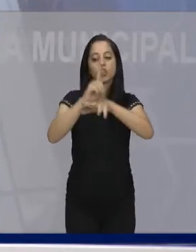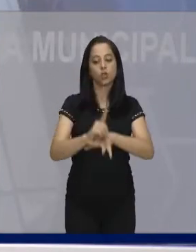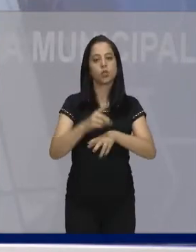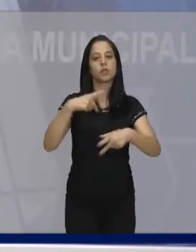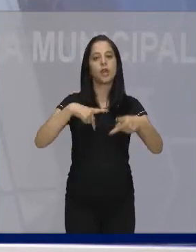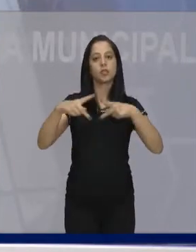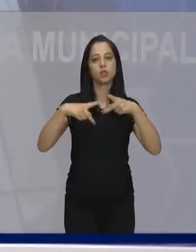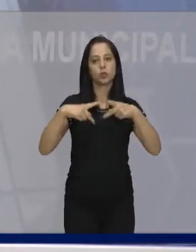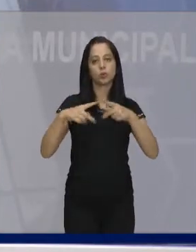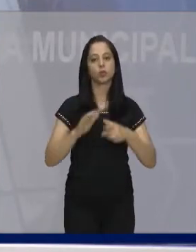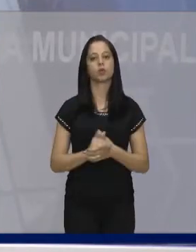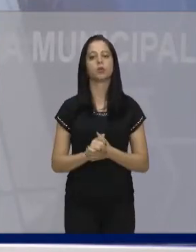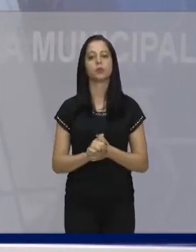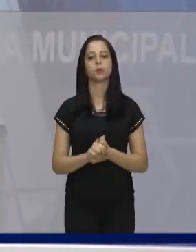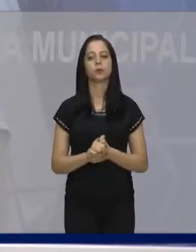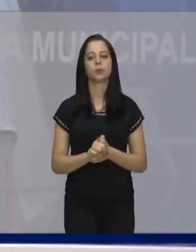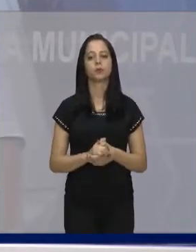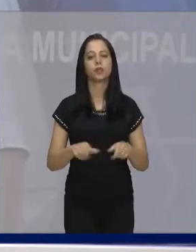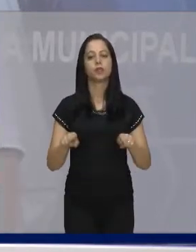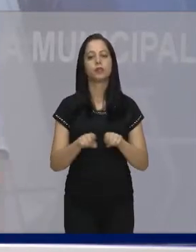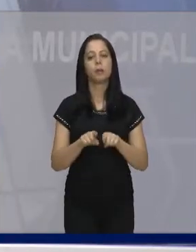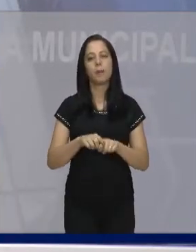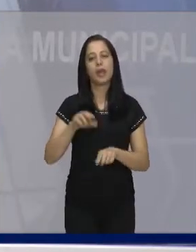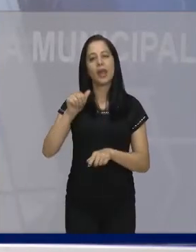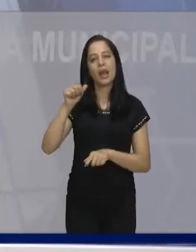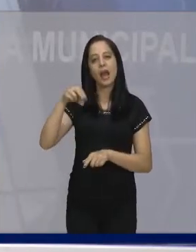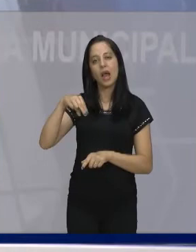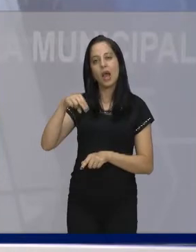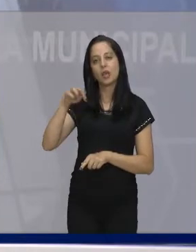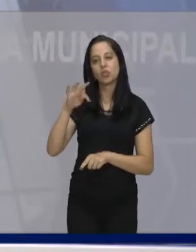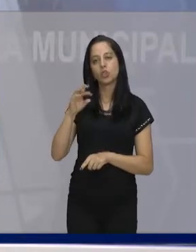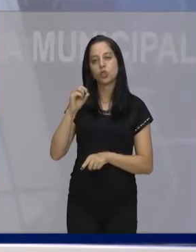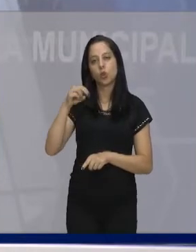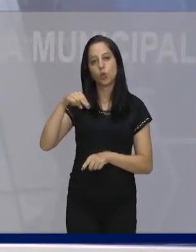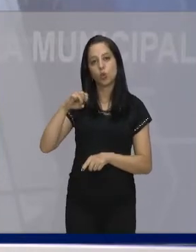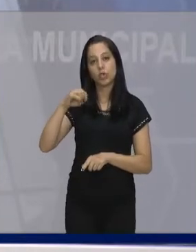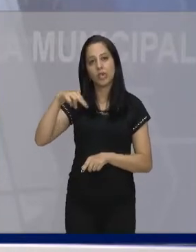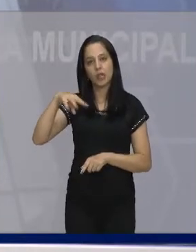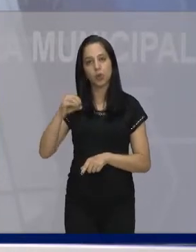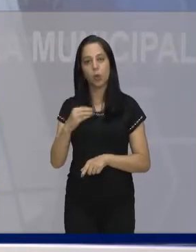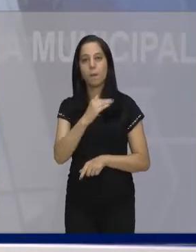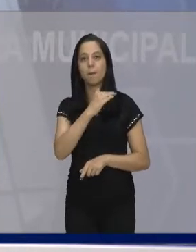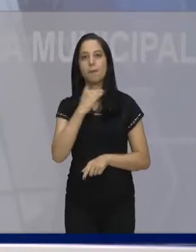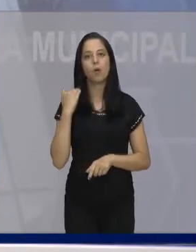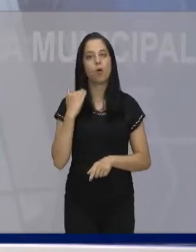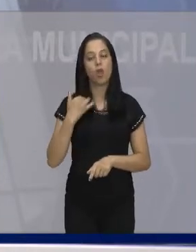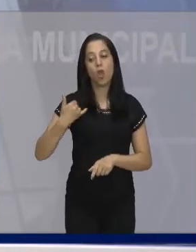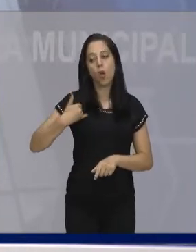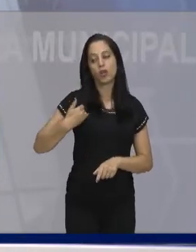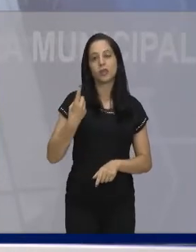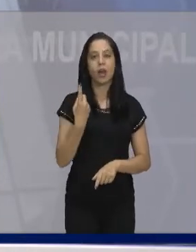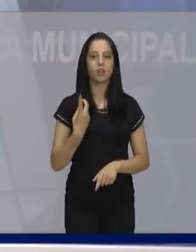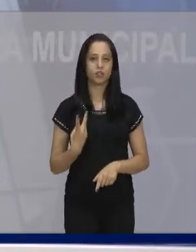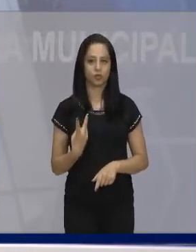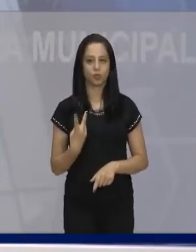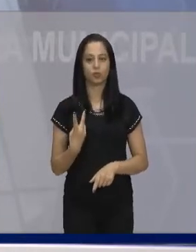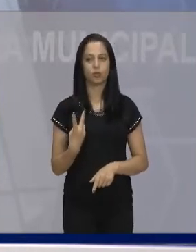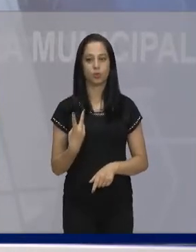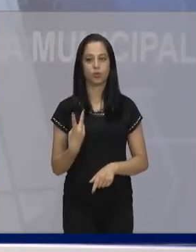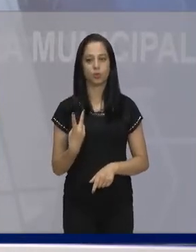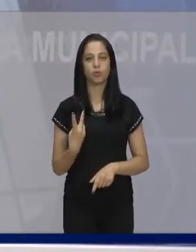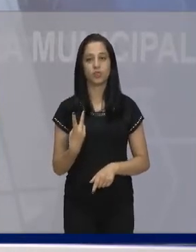Antonino de Rocha Amargo, leigo, falecido aos 12 anos, diferente dos anteriores,